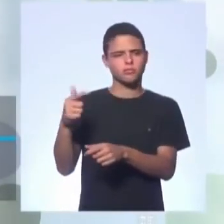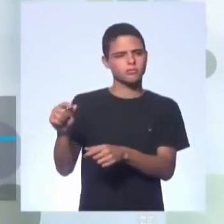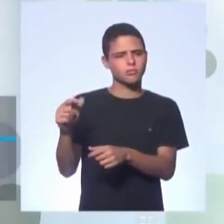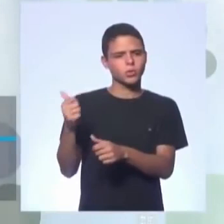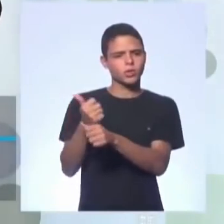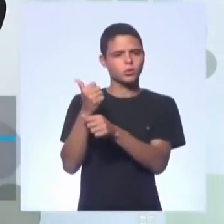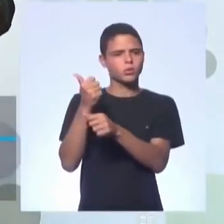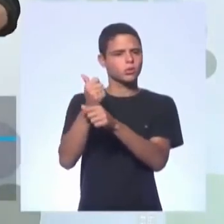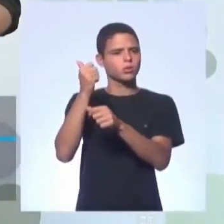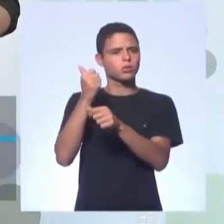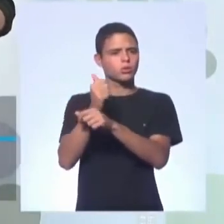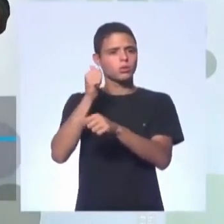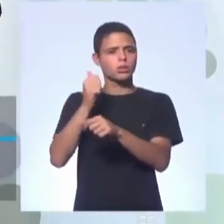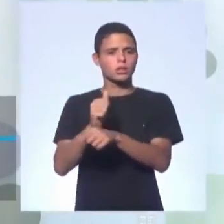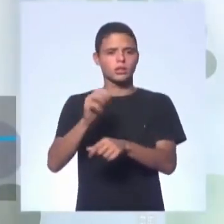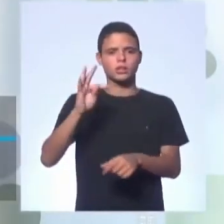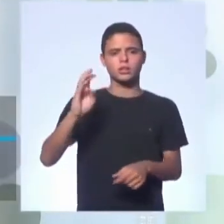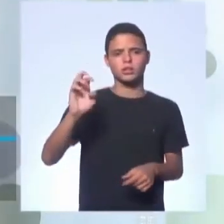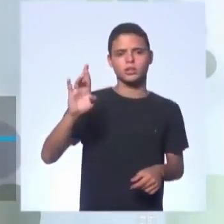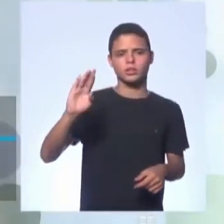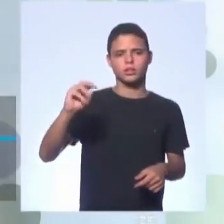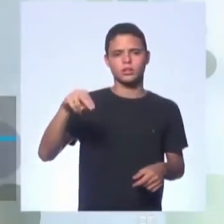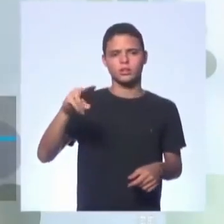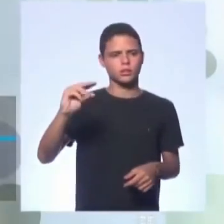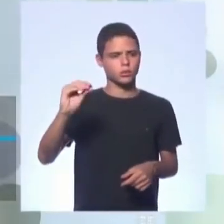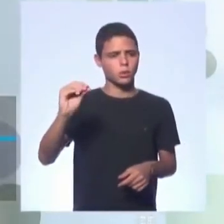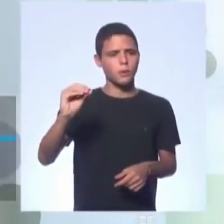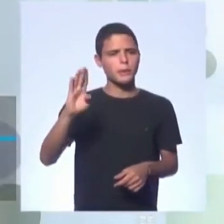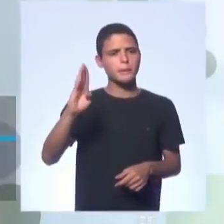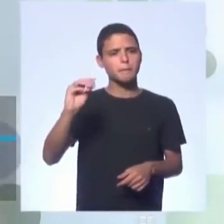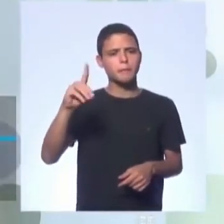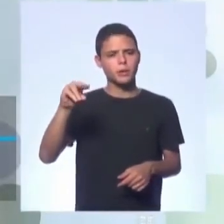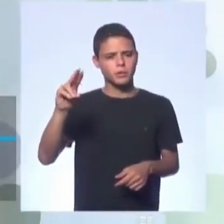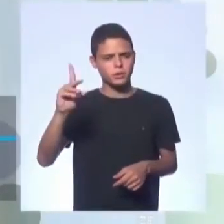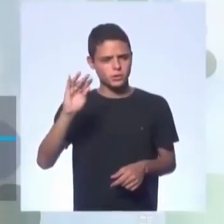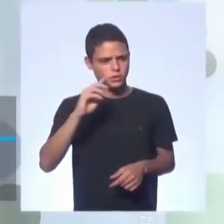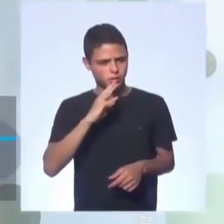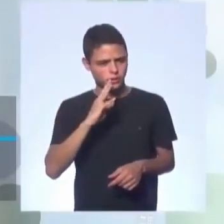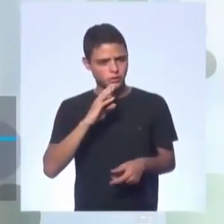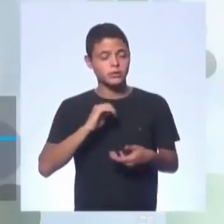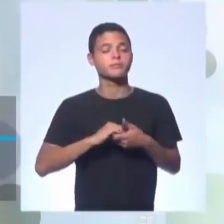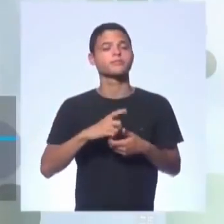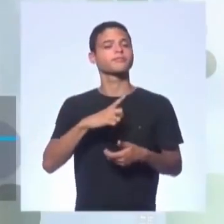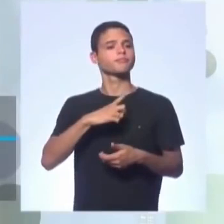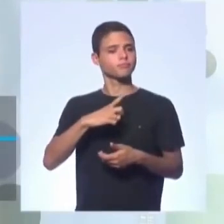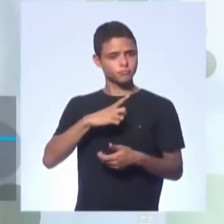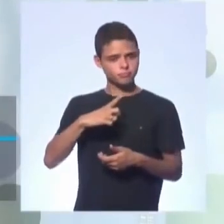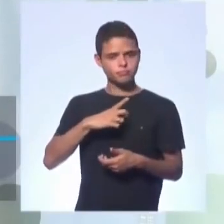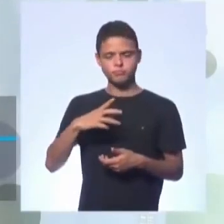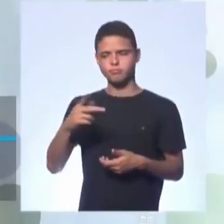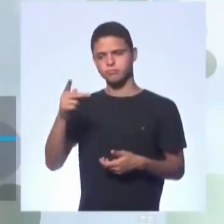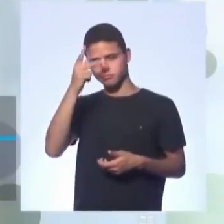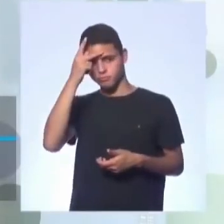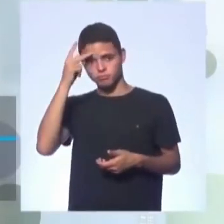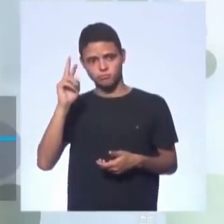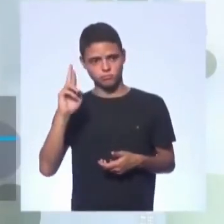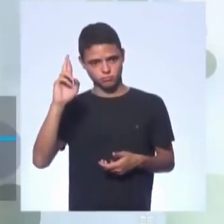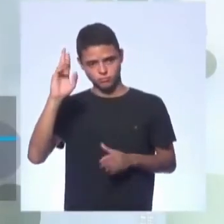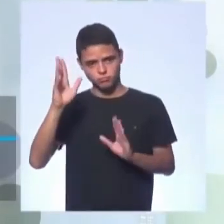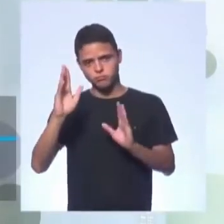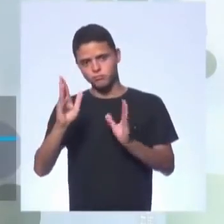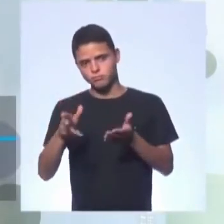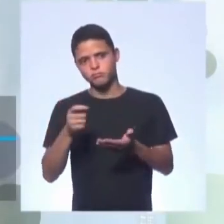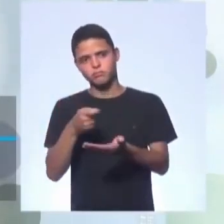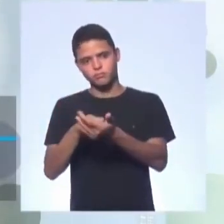chamava antigamente de terrenos baldios, né, mas tem dono, né, esses terrenos, né, por lei esses terrenos têm que ser murados, né,